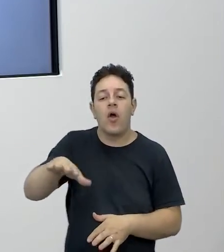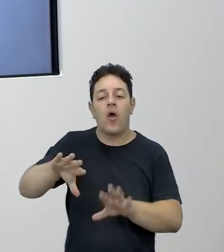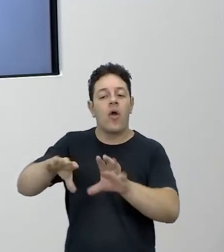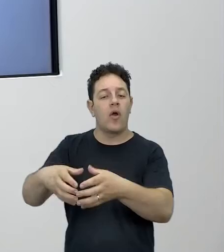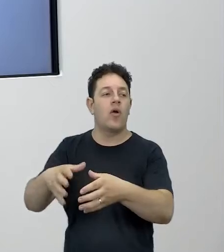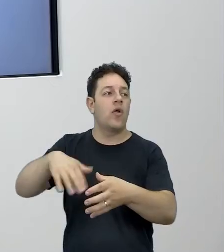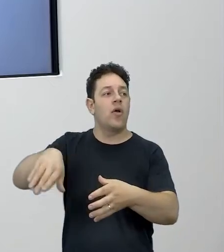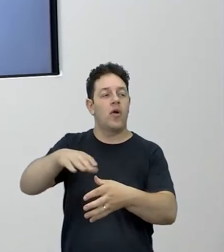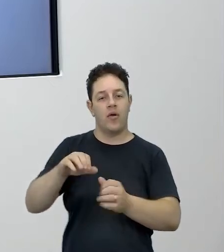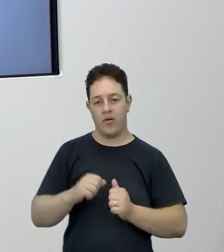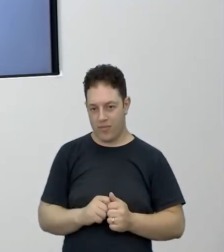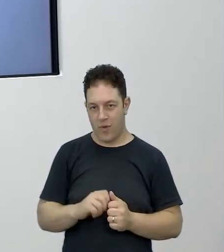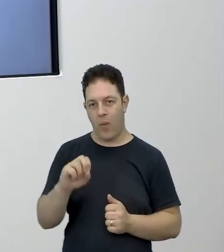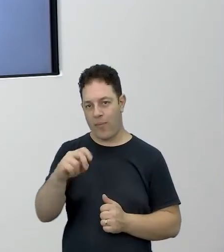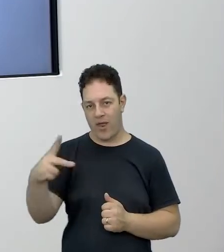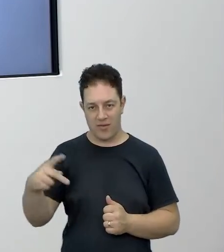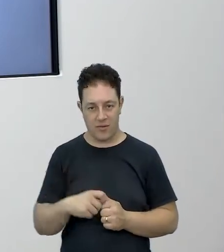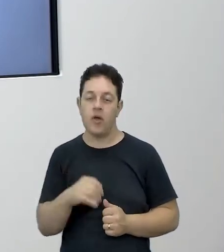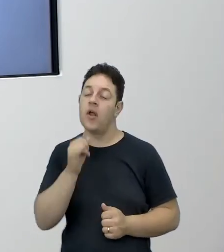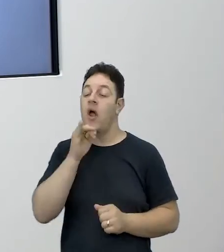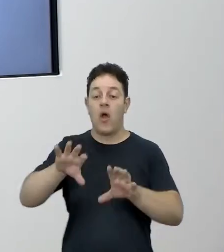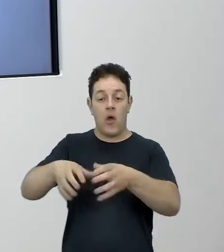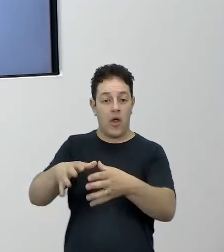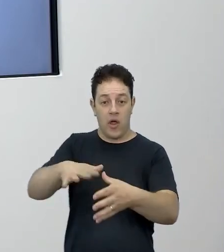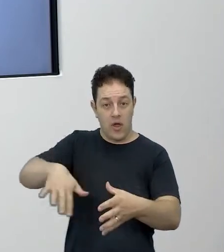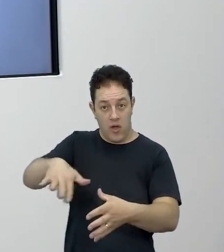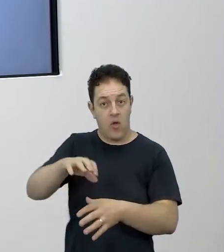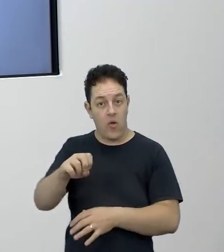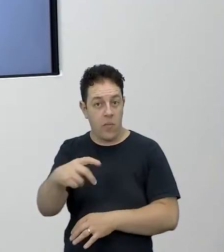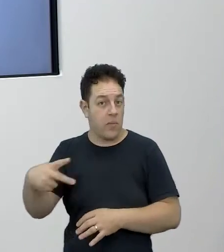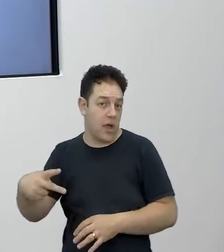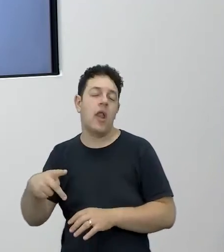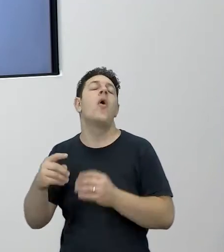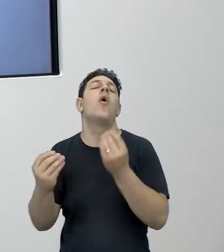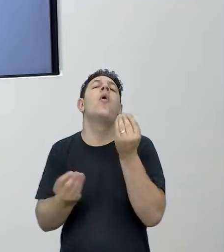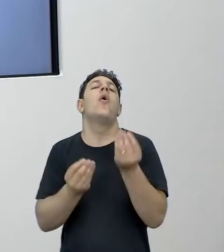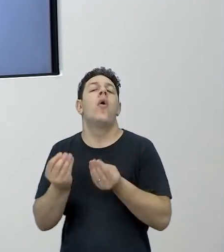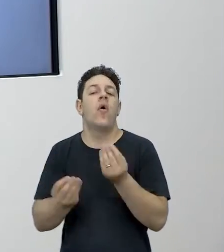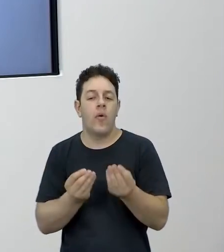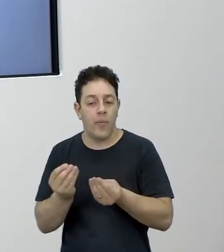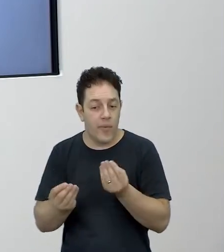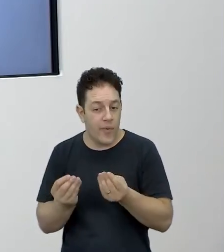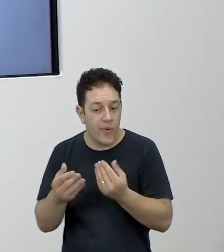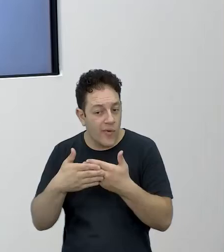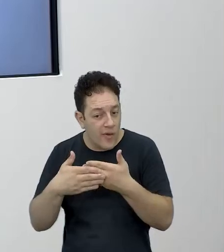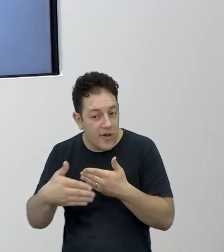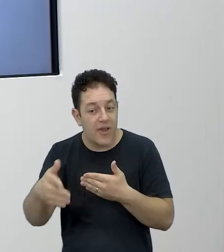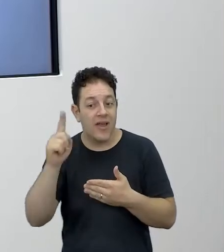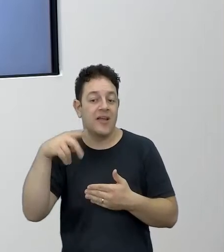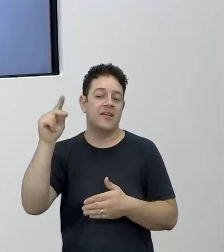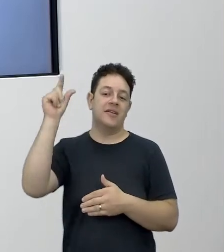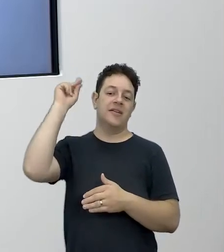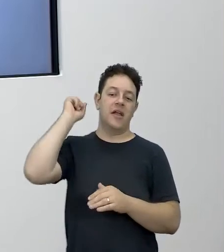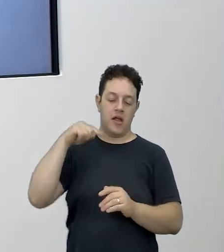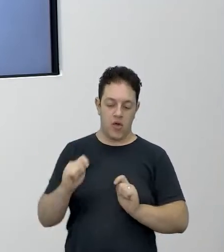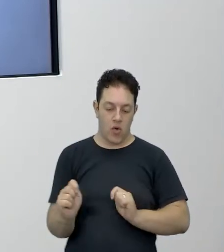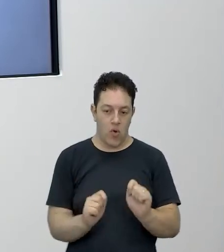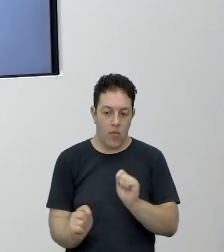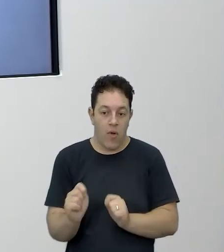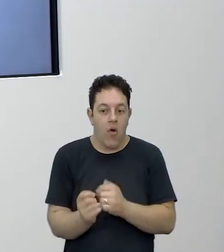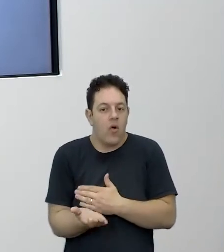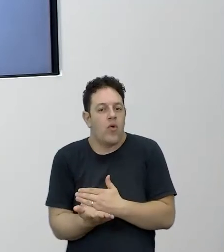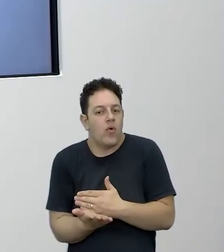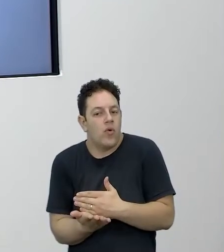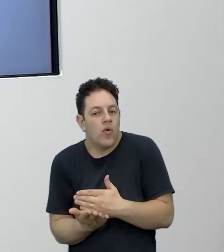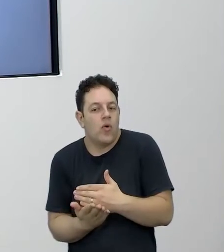classe operária, ela só acontece a partir de quando a economia inicia seu